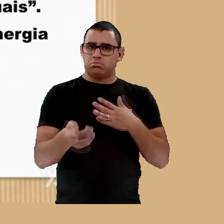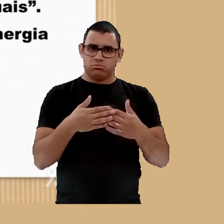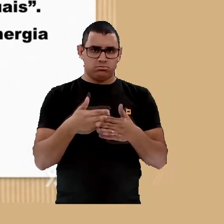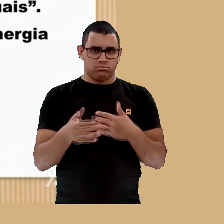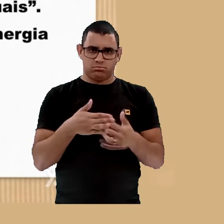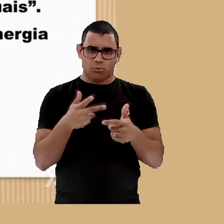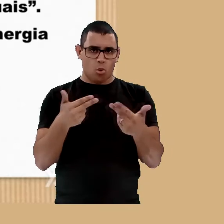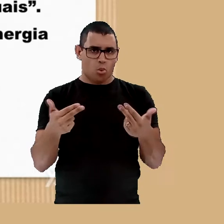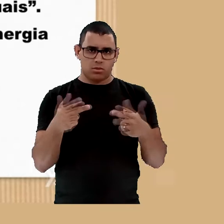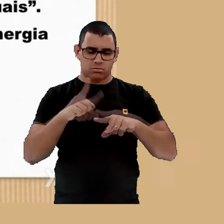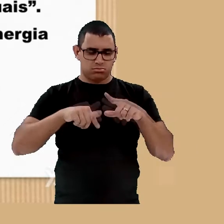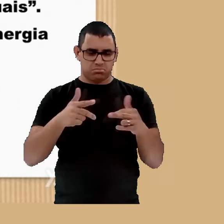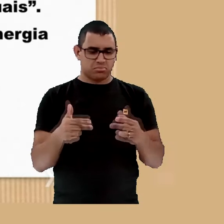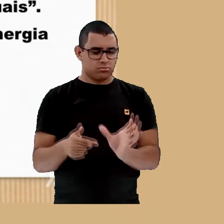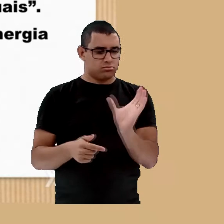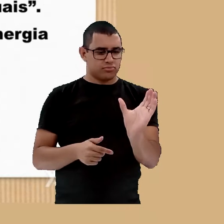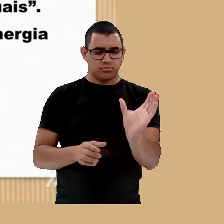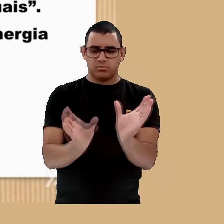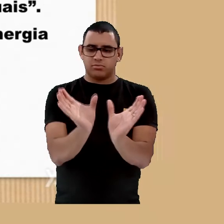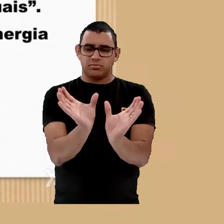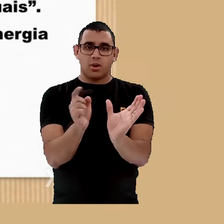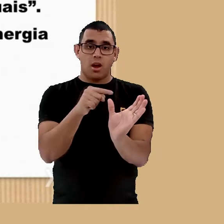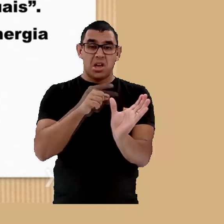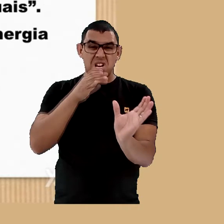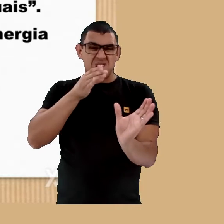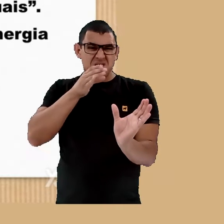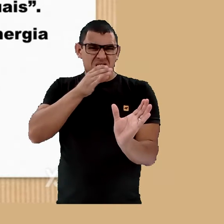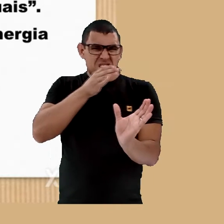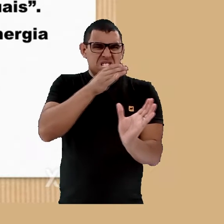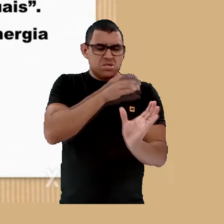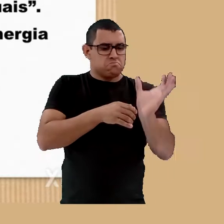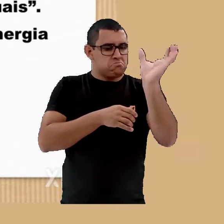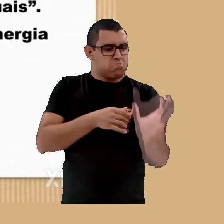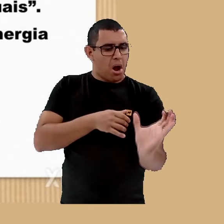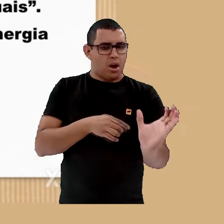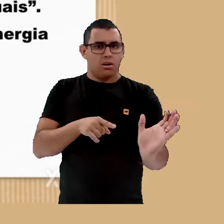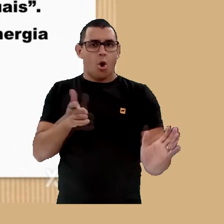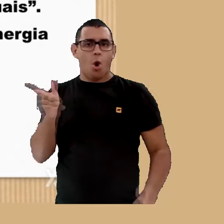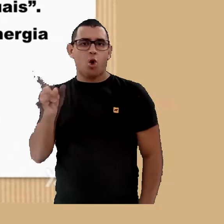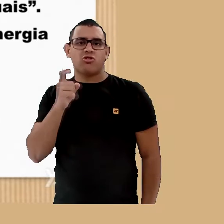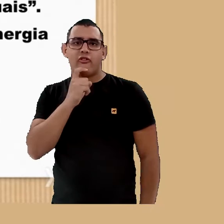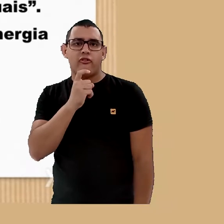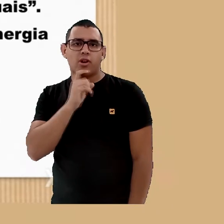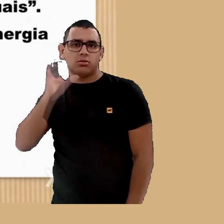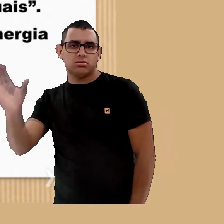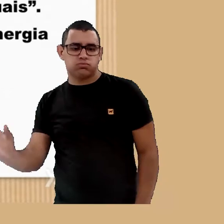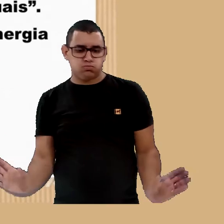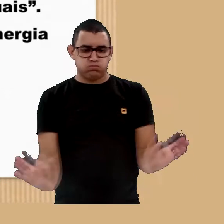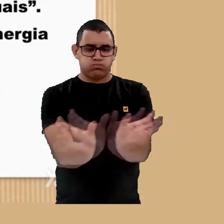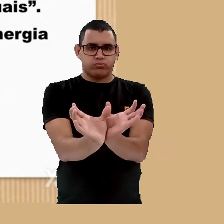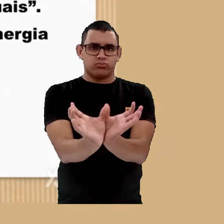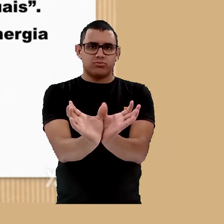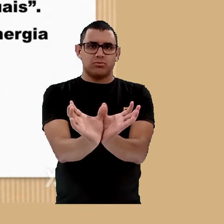um corpo de maior temperatura, ele tem tendência a trocar energia com um corpo de menor temperatura. Então, há essa troca